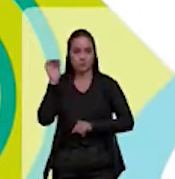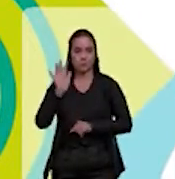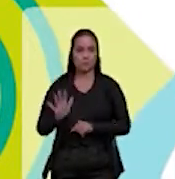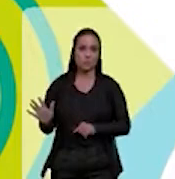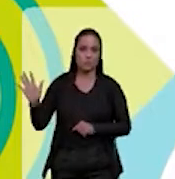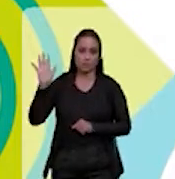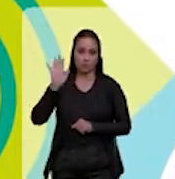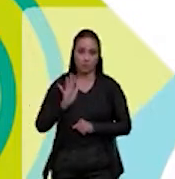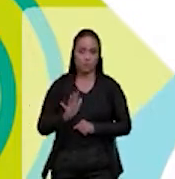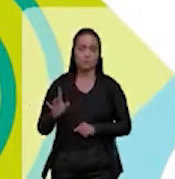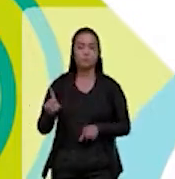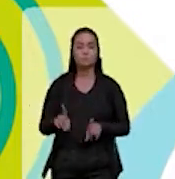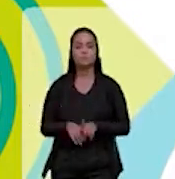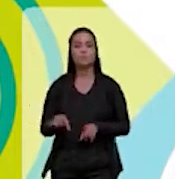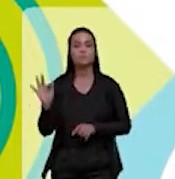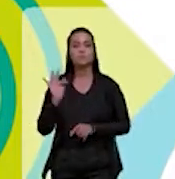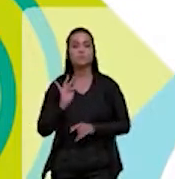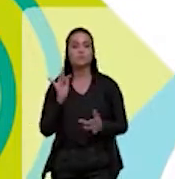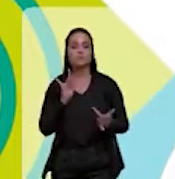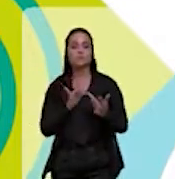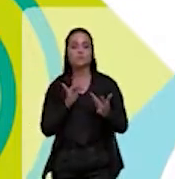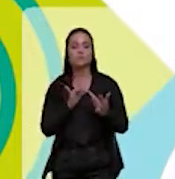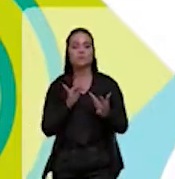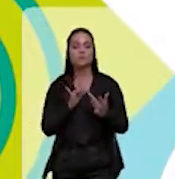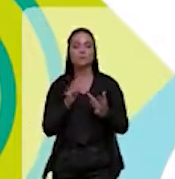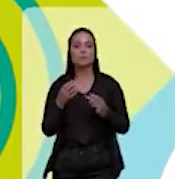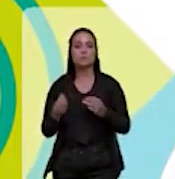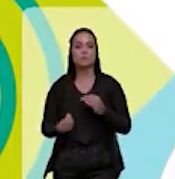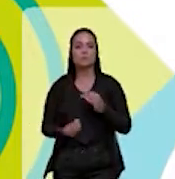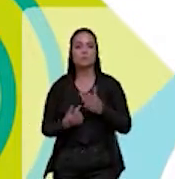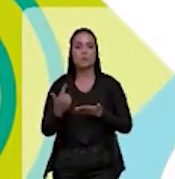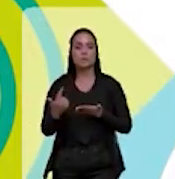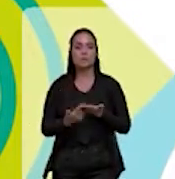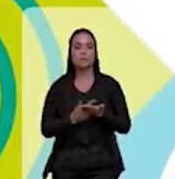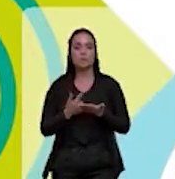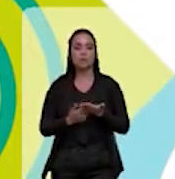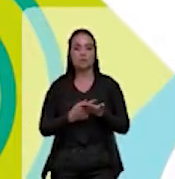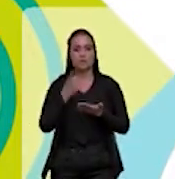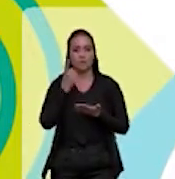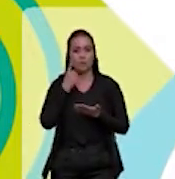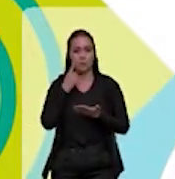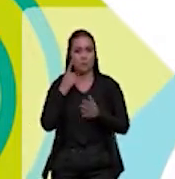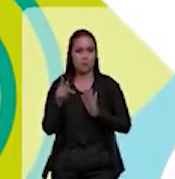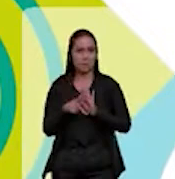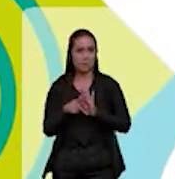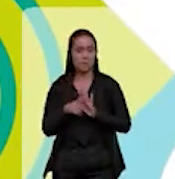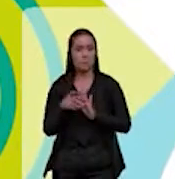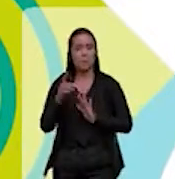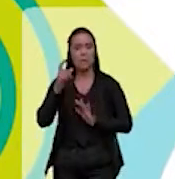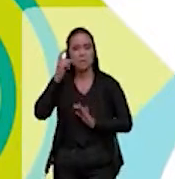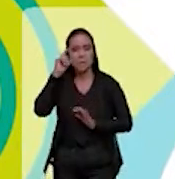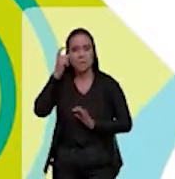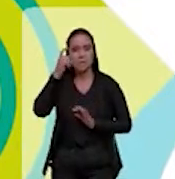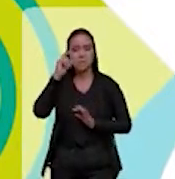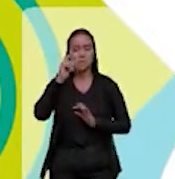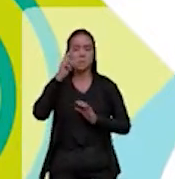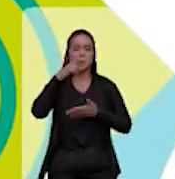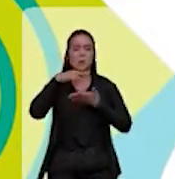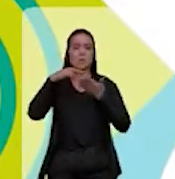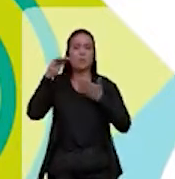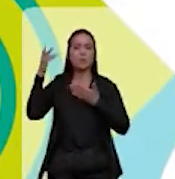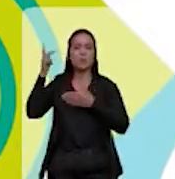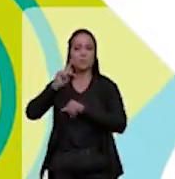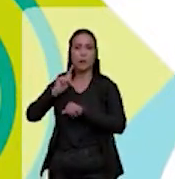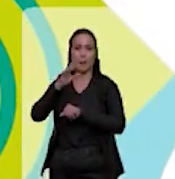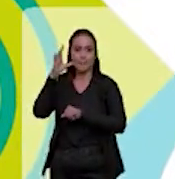Nacional a faculdade intrínseca essas obras de Despertar em por si só interesse no leitor estrangeiro